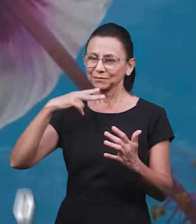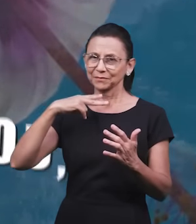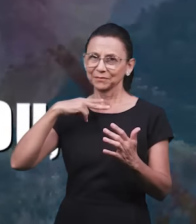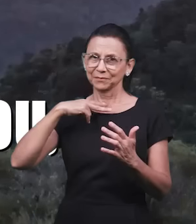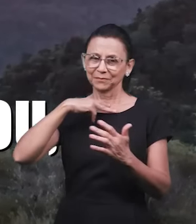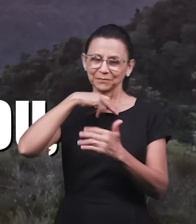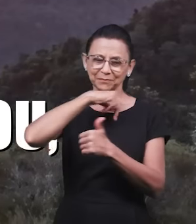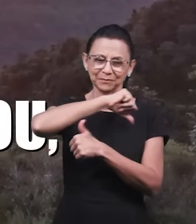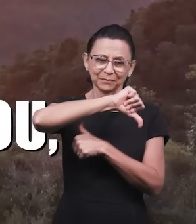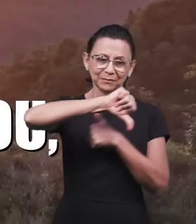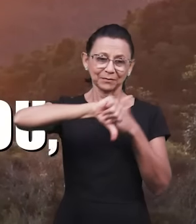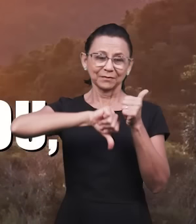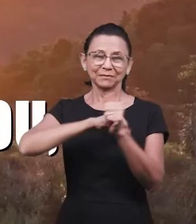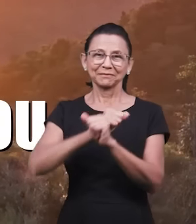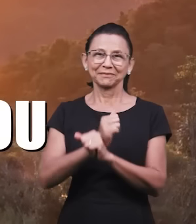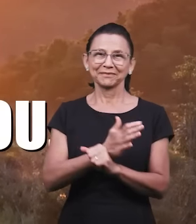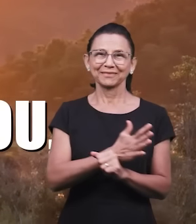Este mistério